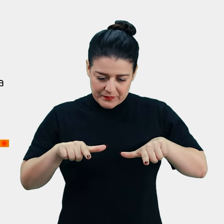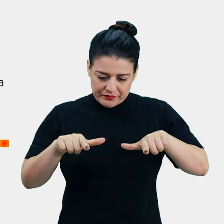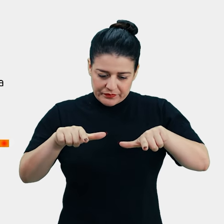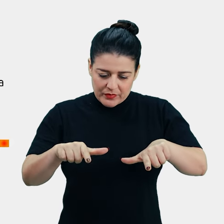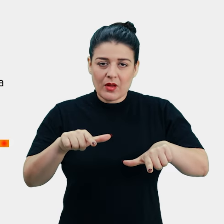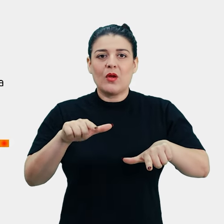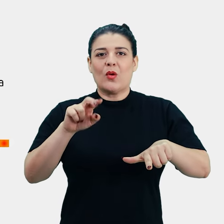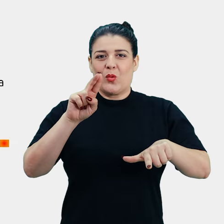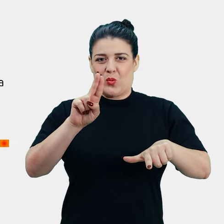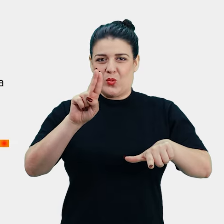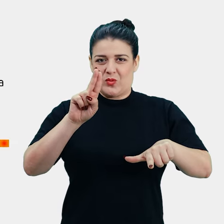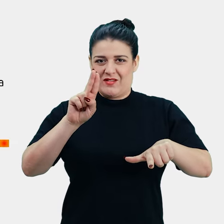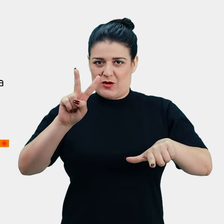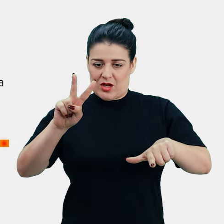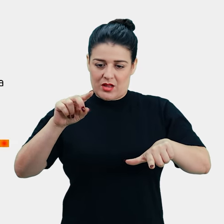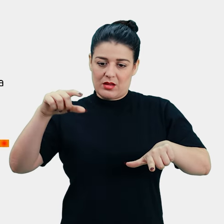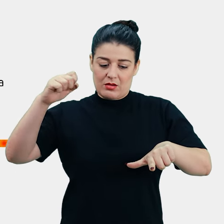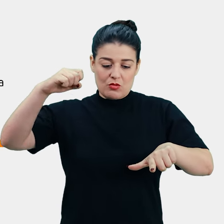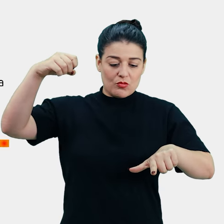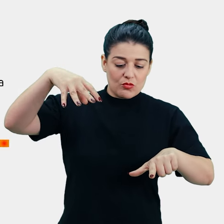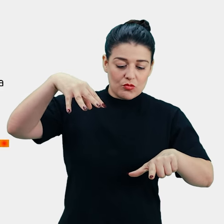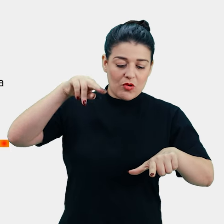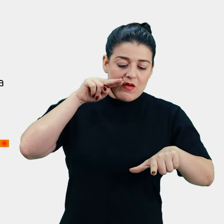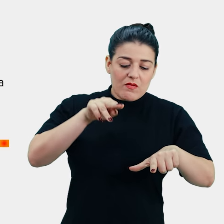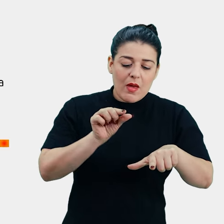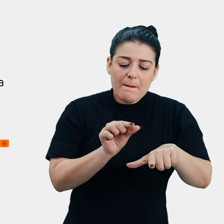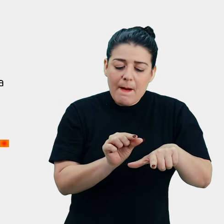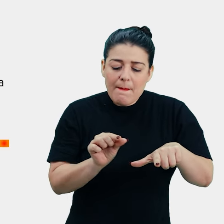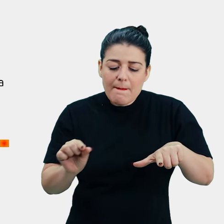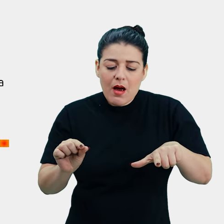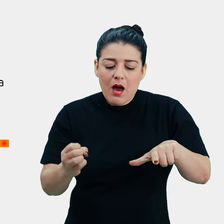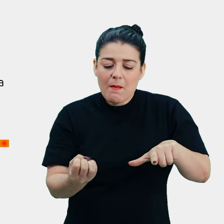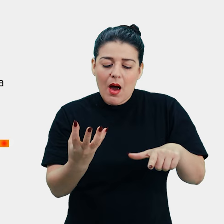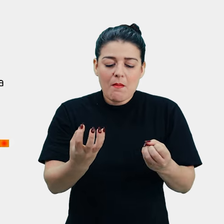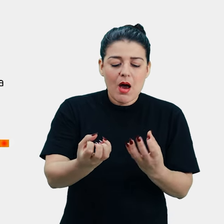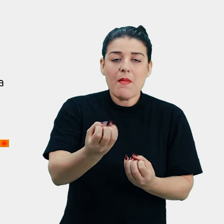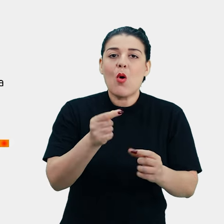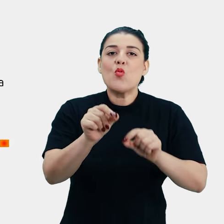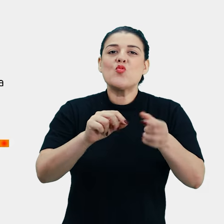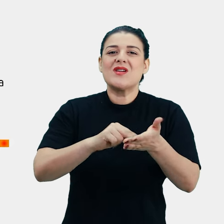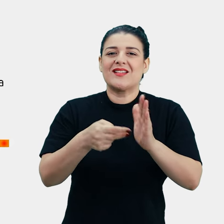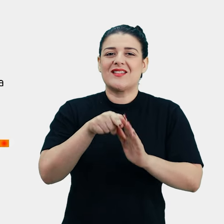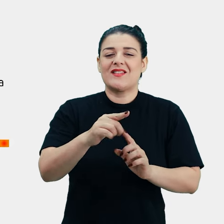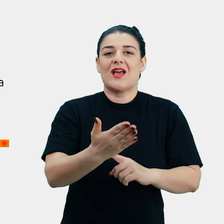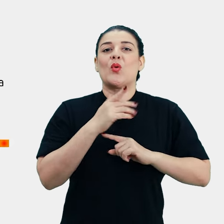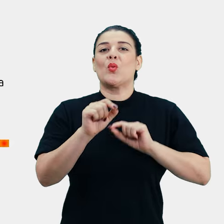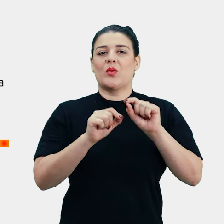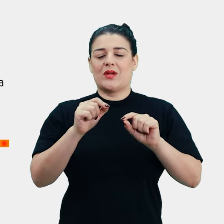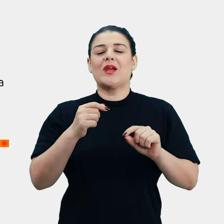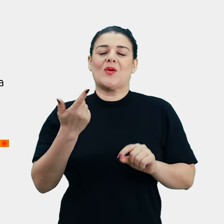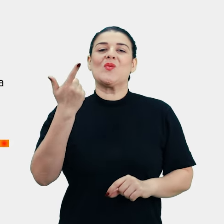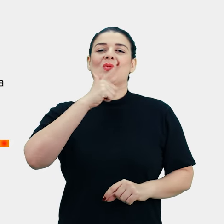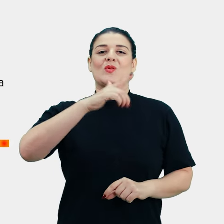de ultravioleta e visualizar bandas e suas respectivas fluorescências. E aí eu tenho uma